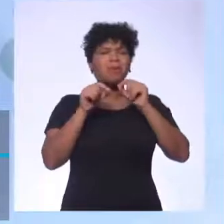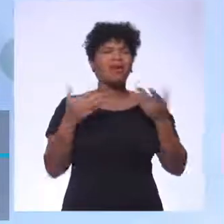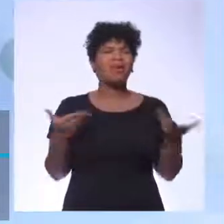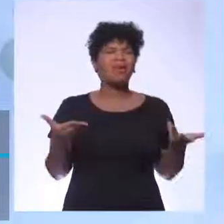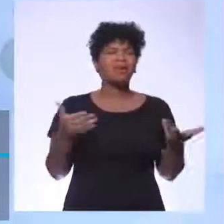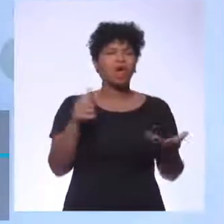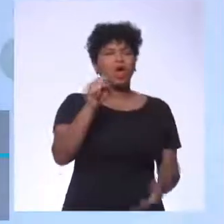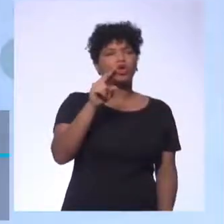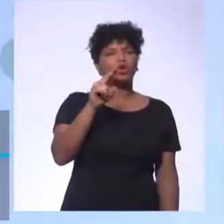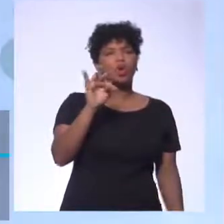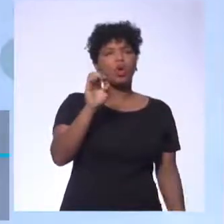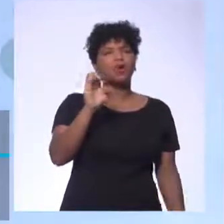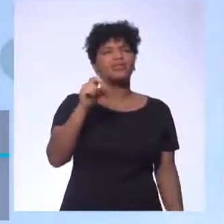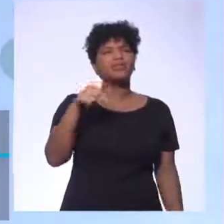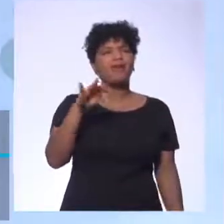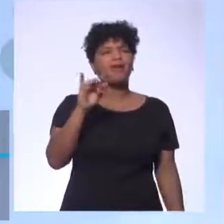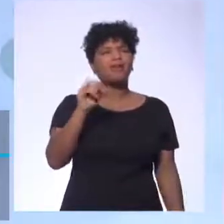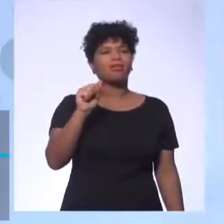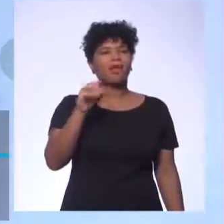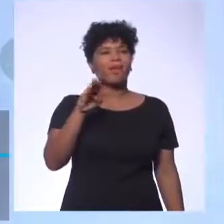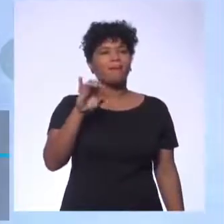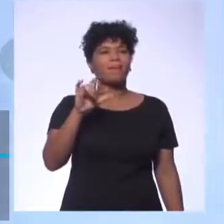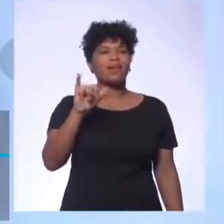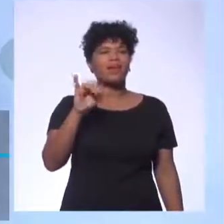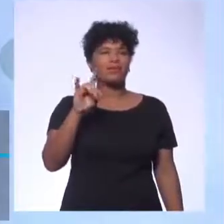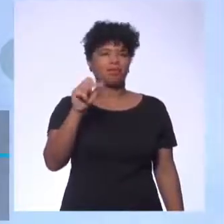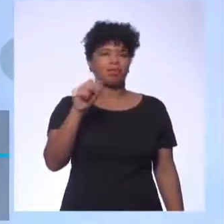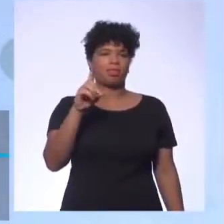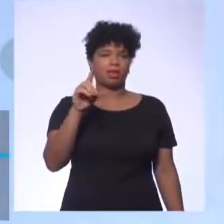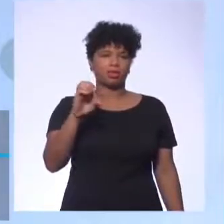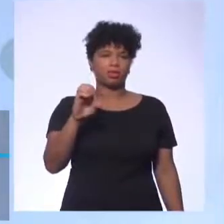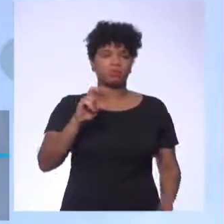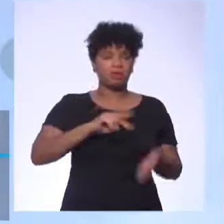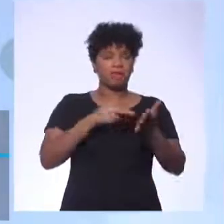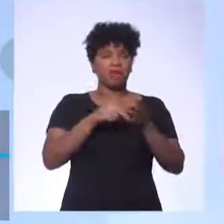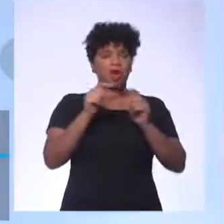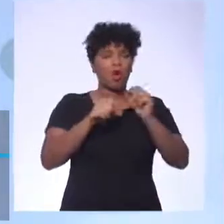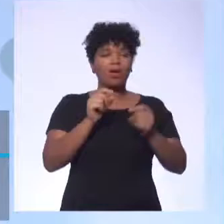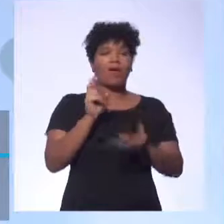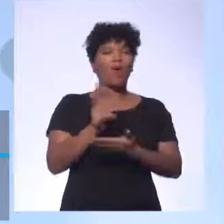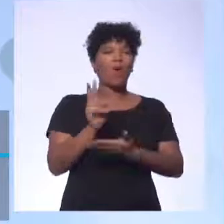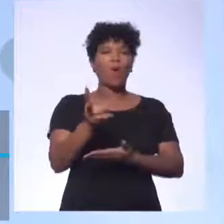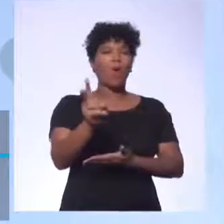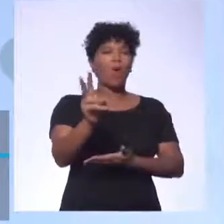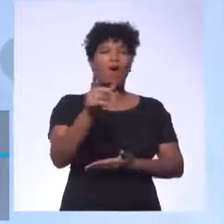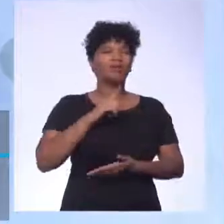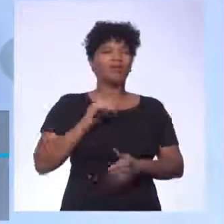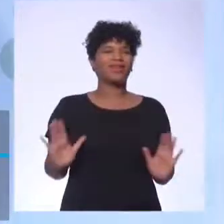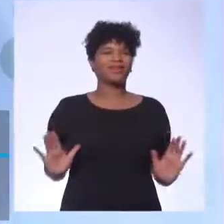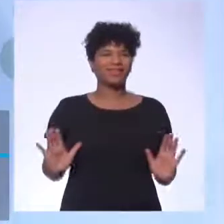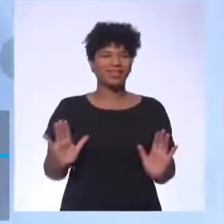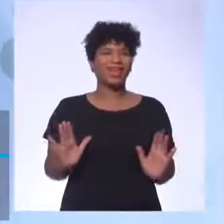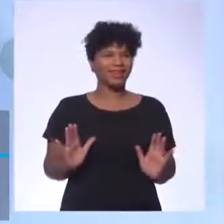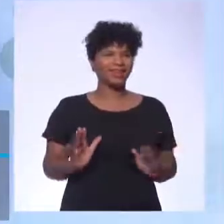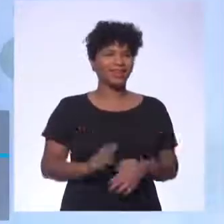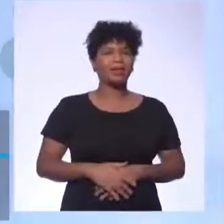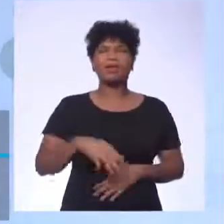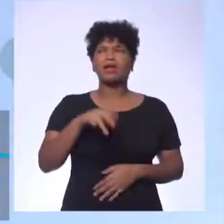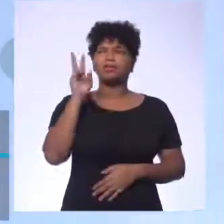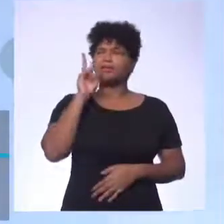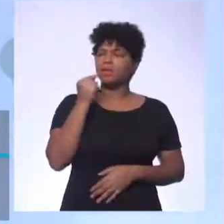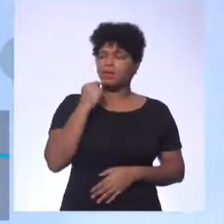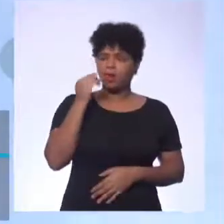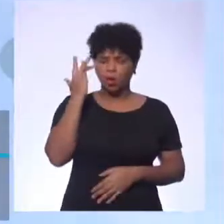É eu não esgotar. Se eu esgotar, né, tem até uma carta indígena, se não me engano